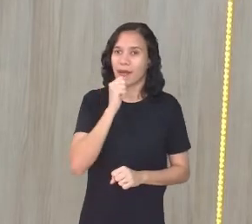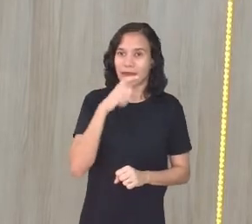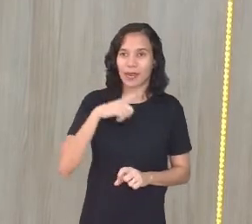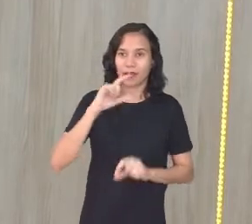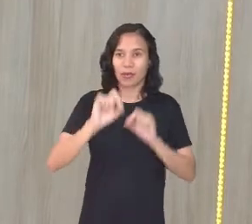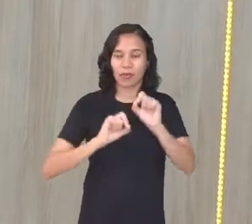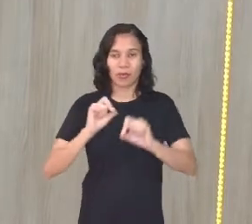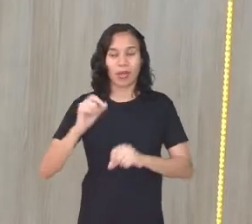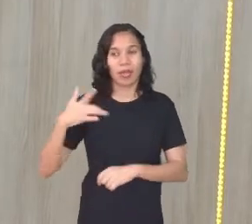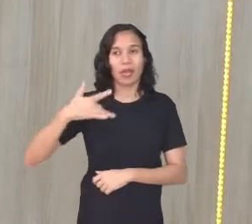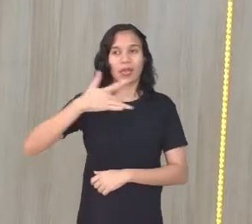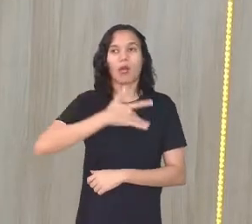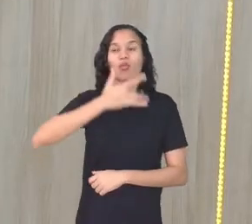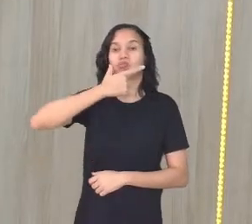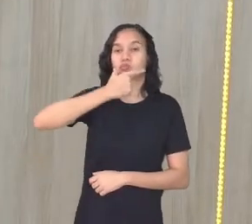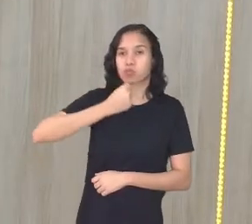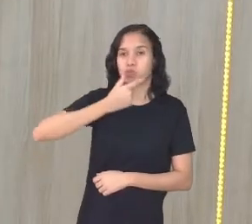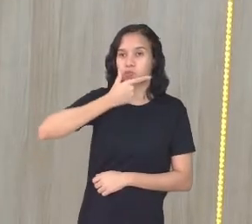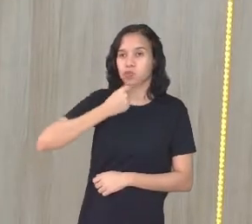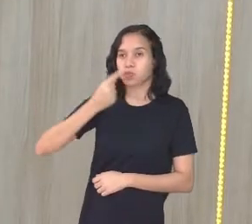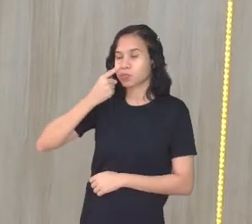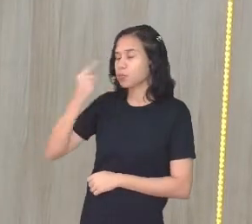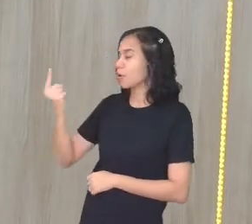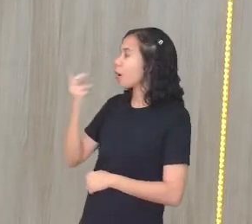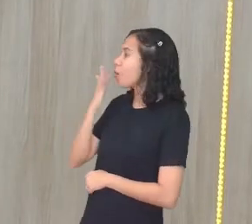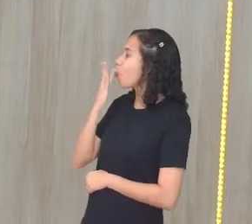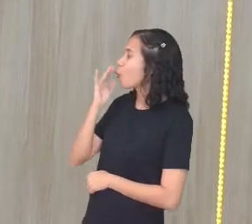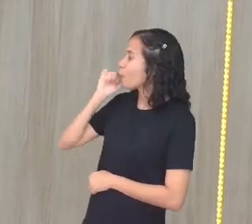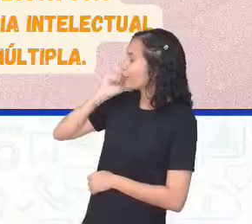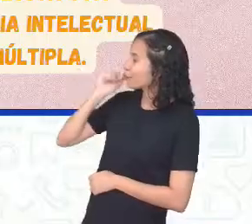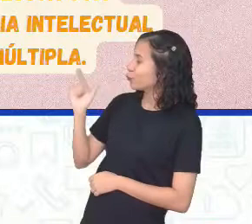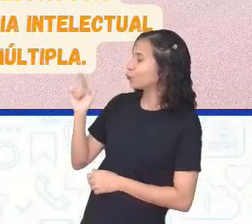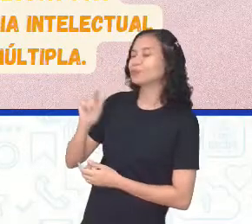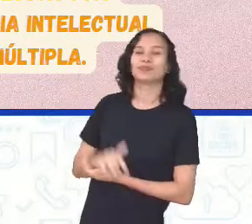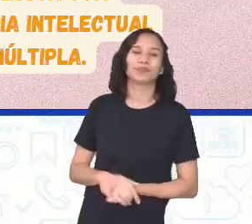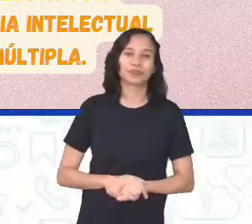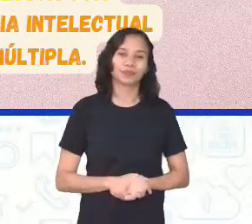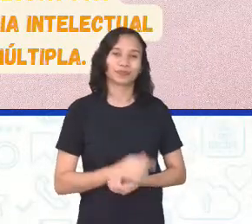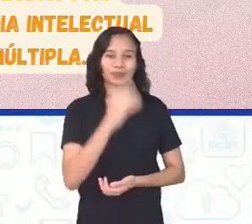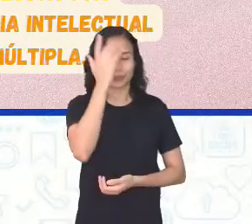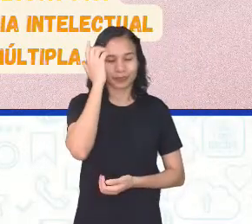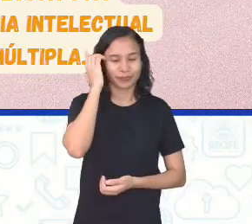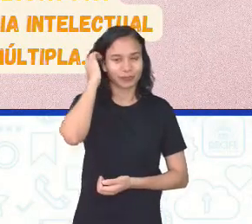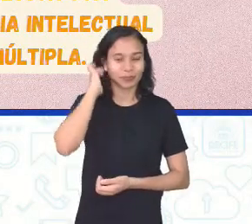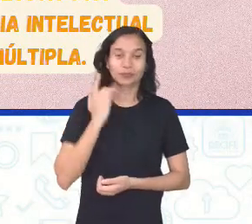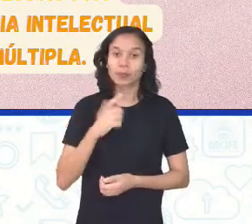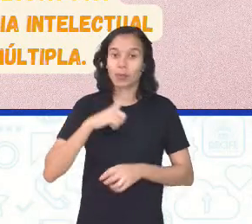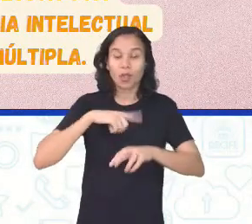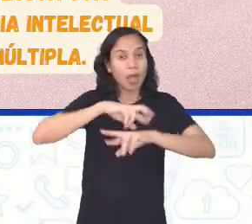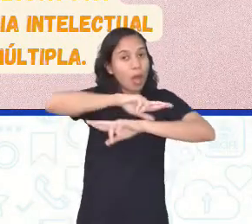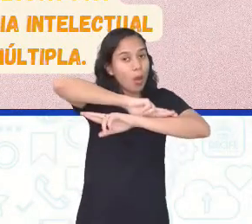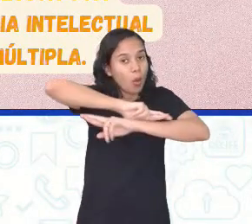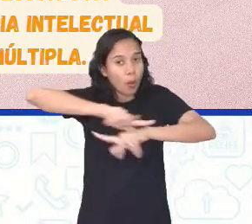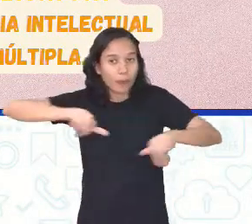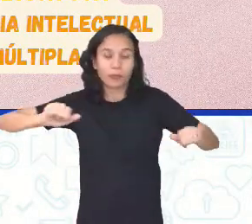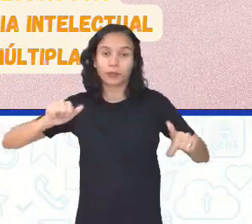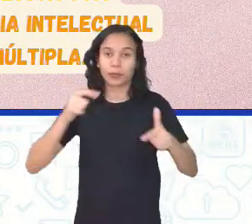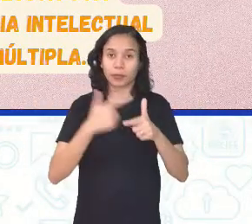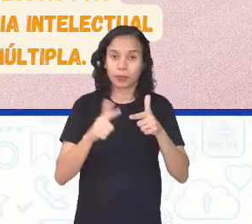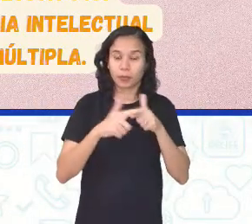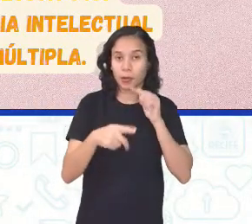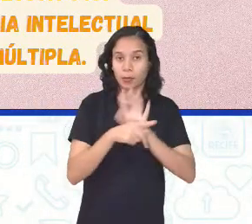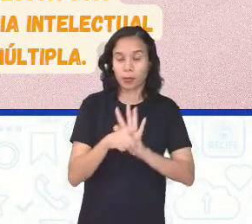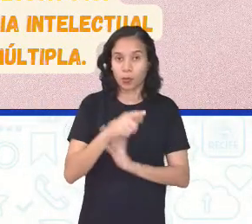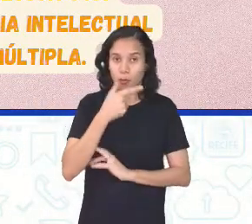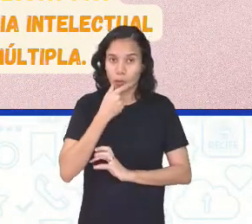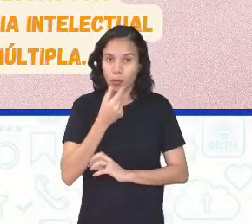tem aí a saúde do homem, que a cor azul. E existem outros problemas com o homem,